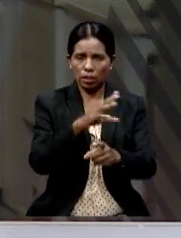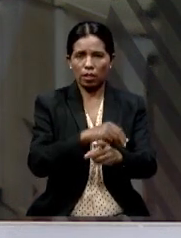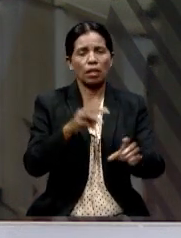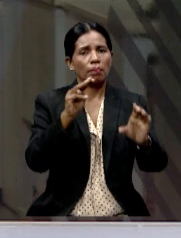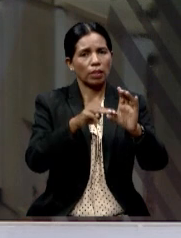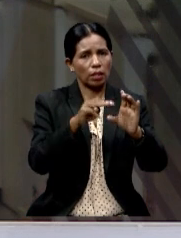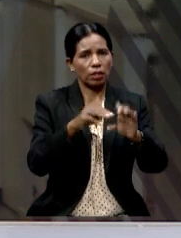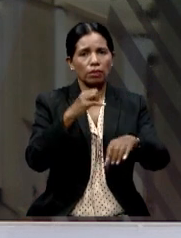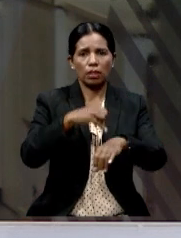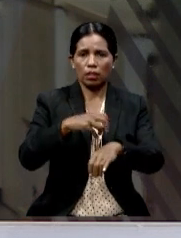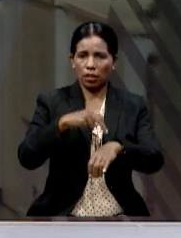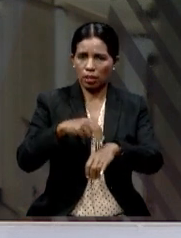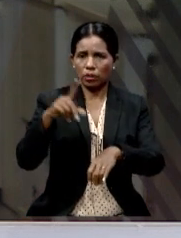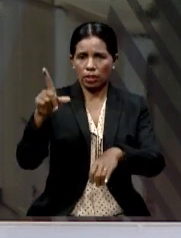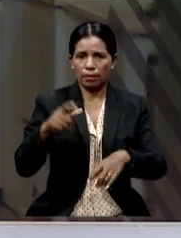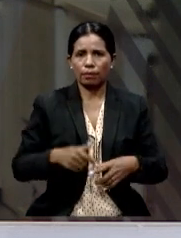internațional.